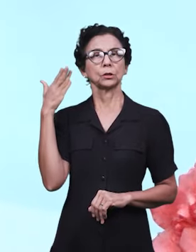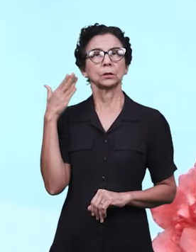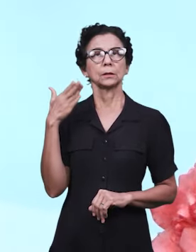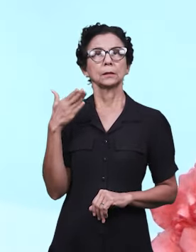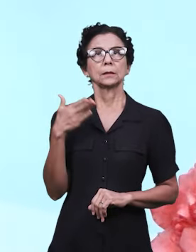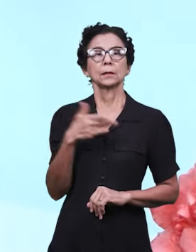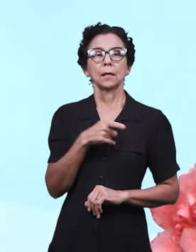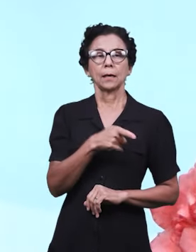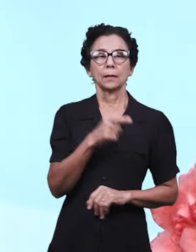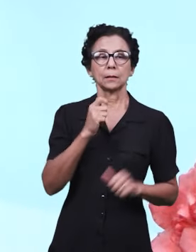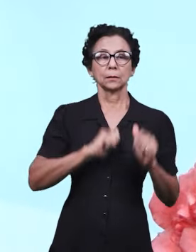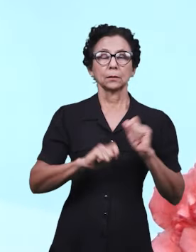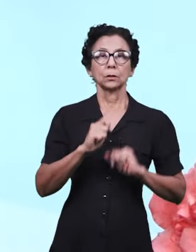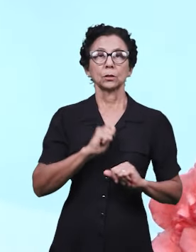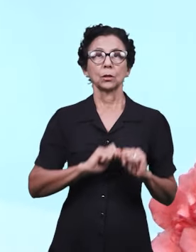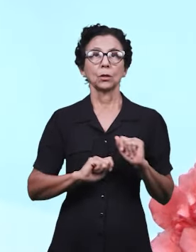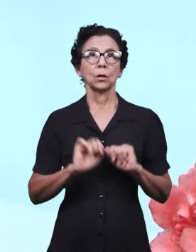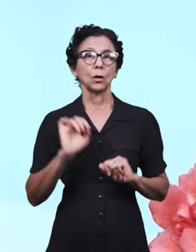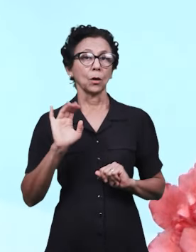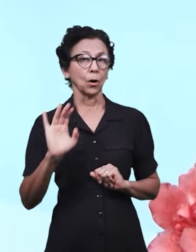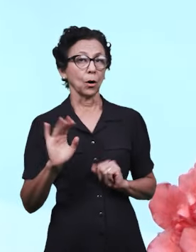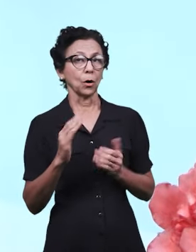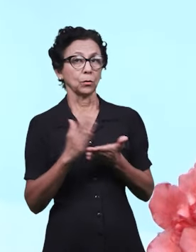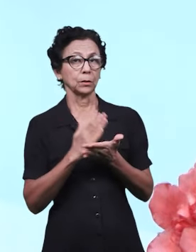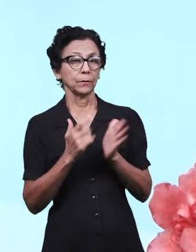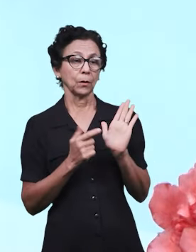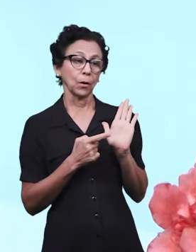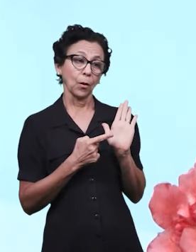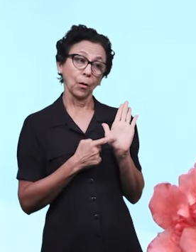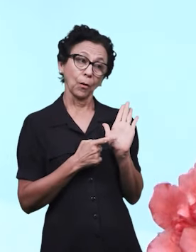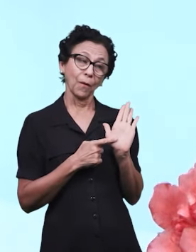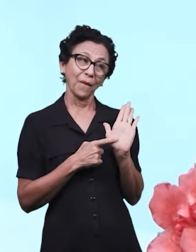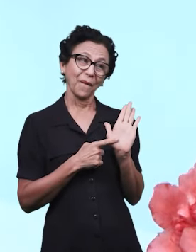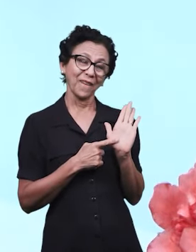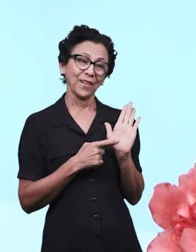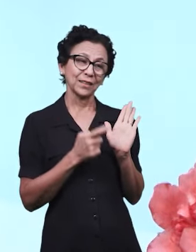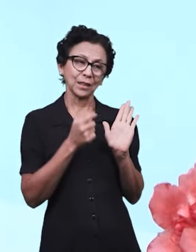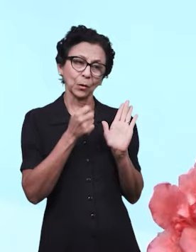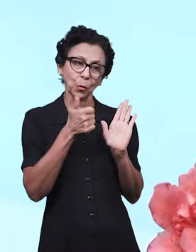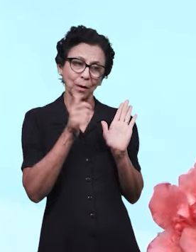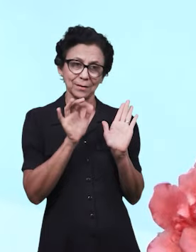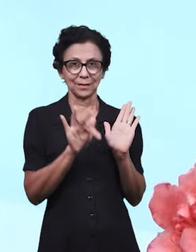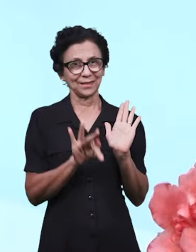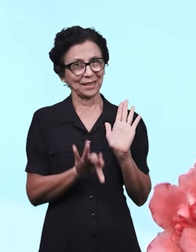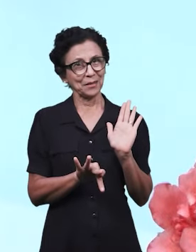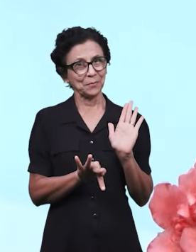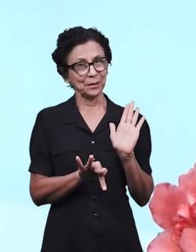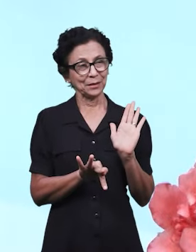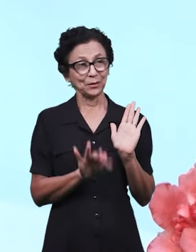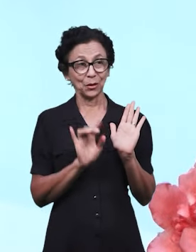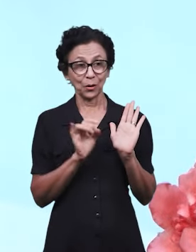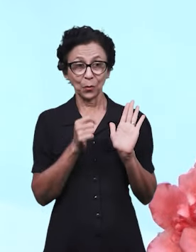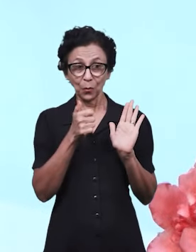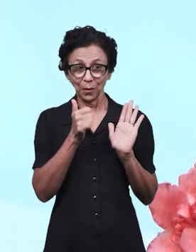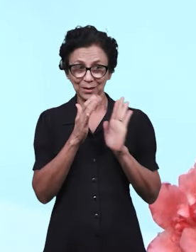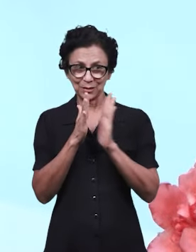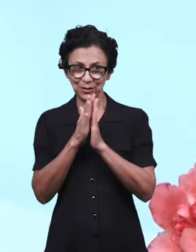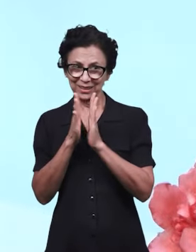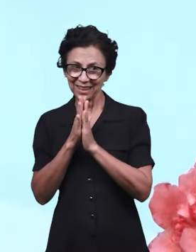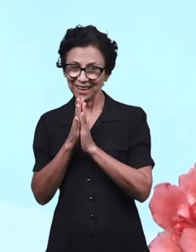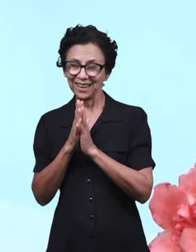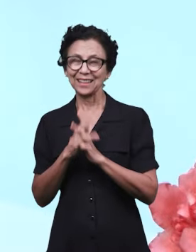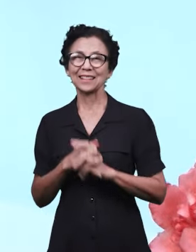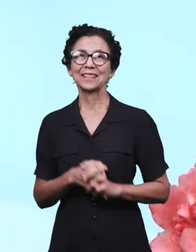um pouquinho ansiosa, é a hora de, novamente, você dizer, olha, nós vamos já estar terminando, já vai orar, aí você passa a